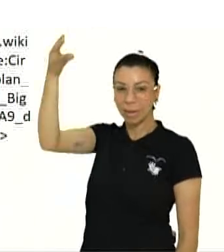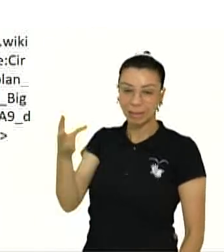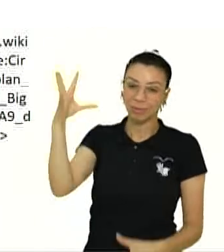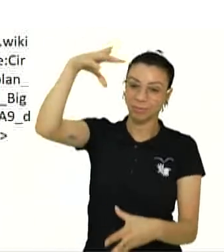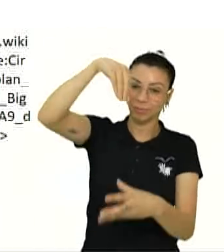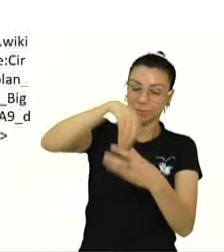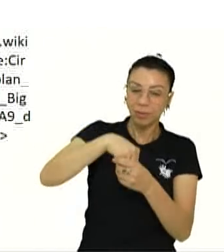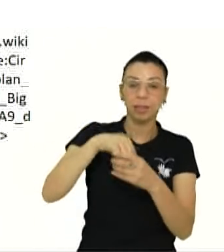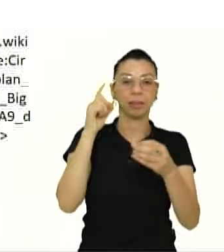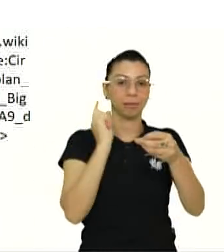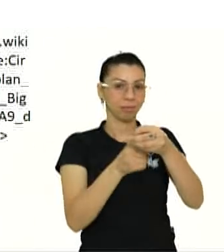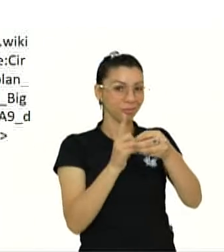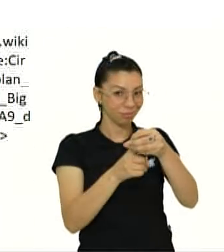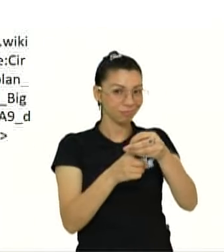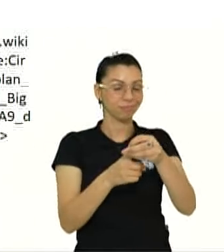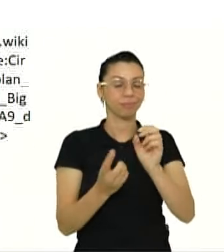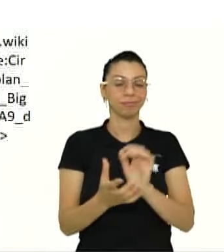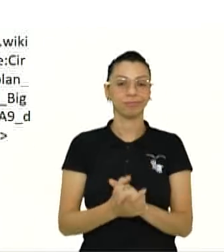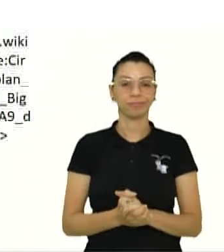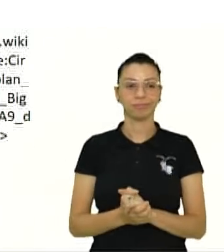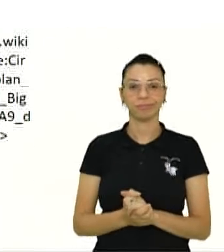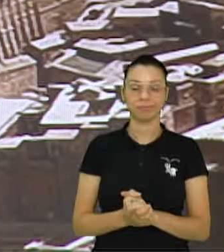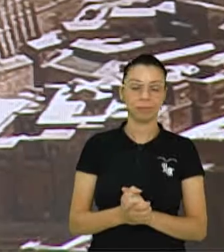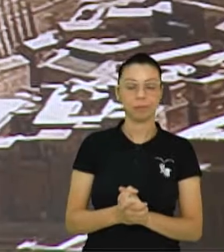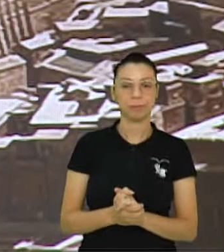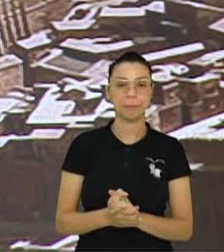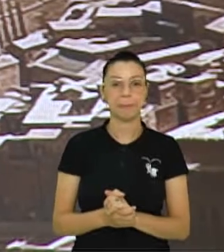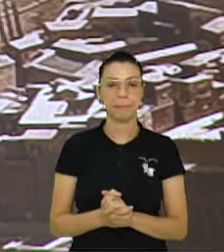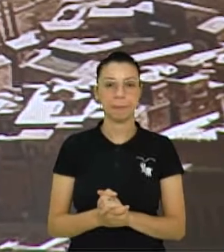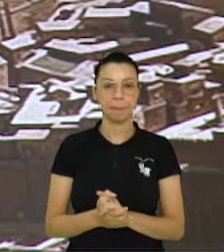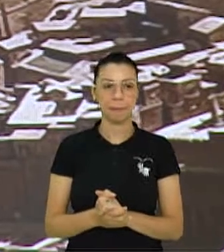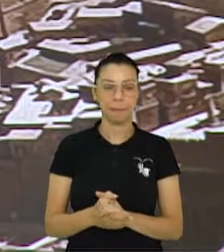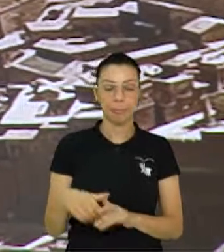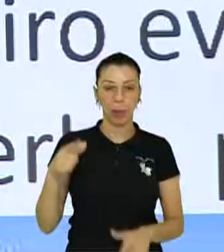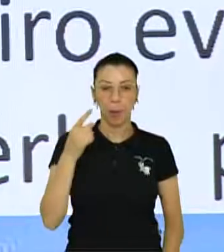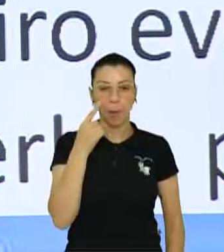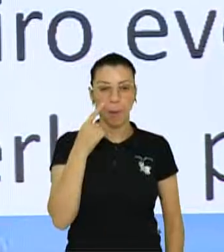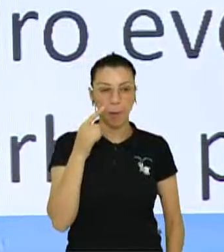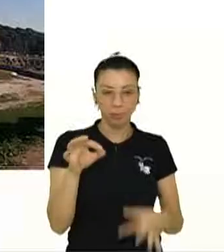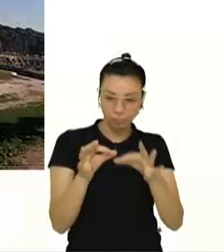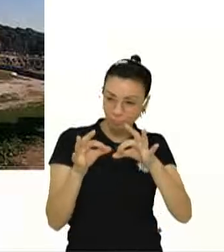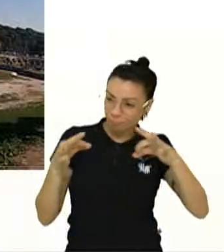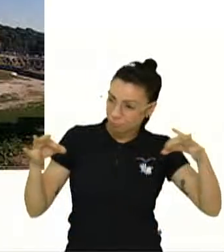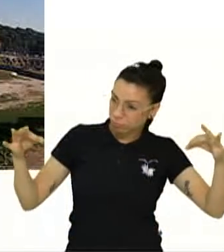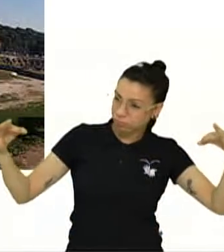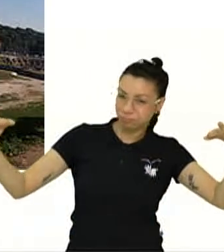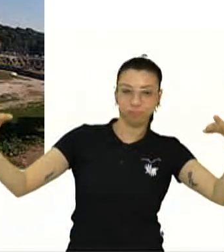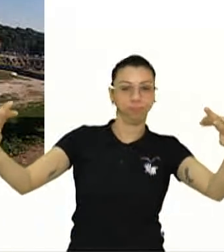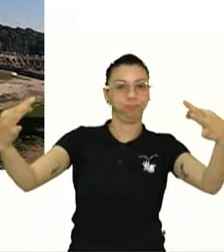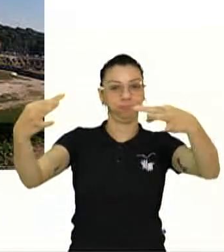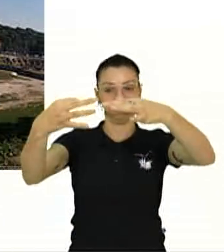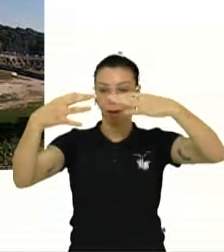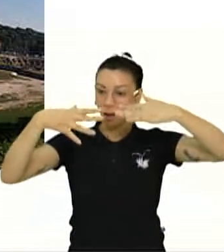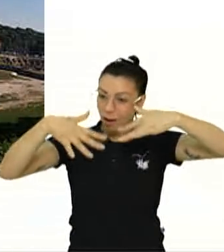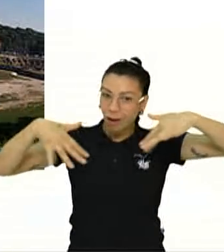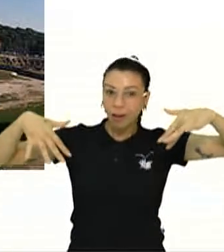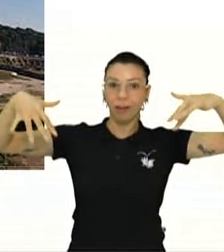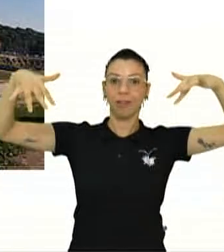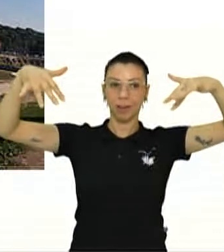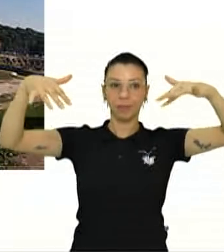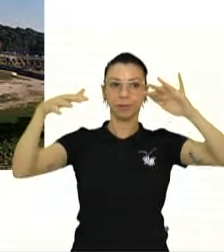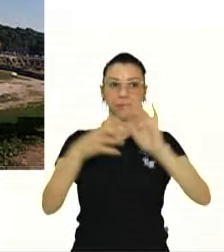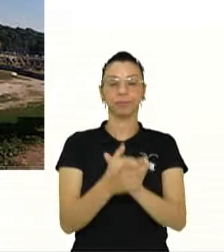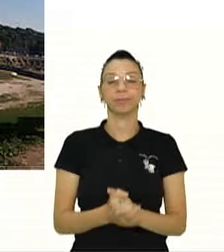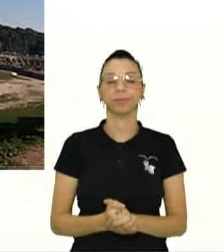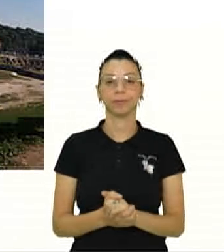no período imperial. Olha o tamanho desse estádio. É o circo máximo. Até só pelo nome já